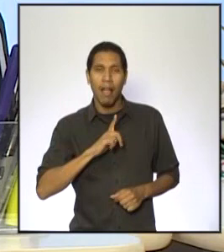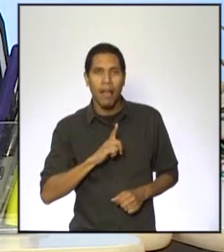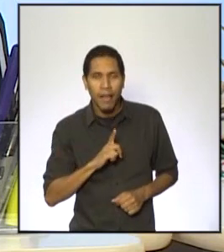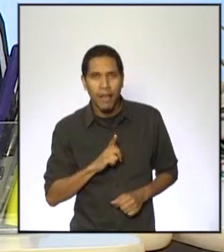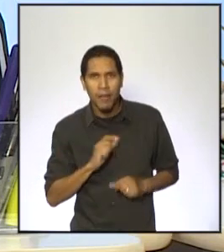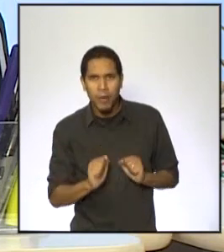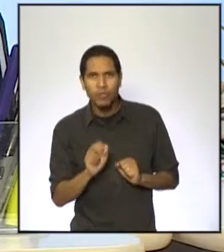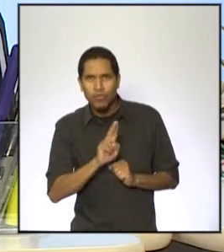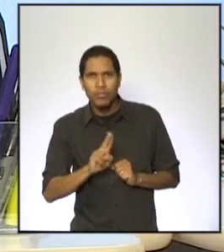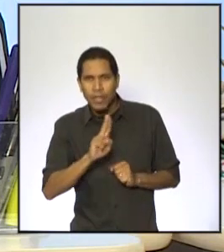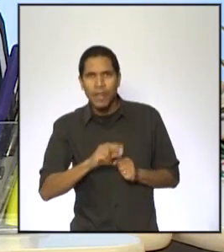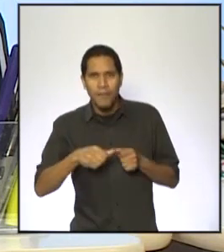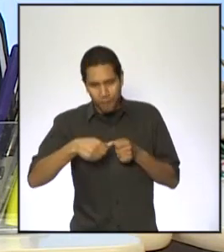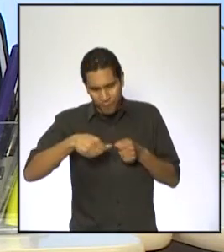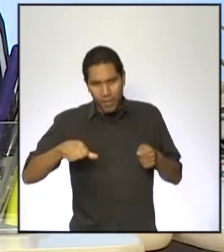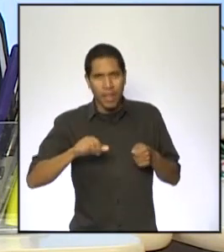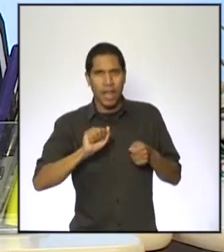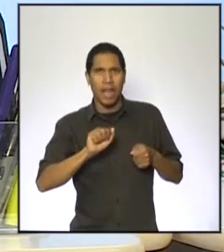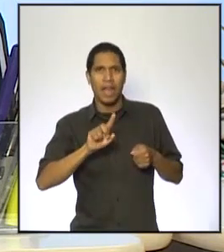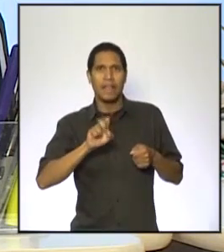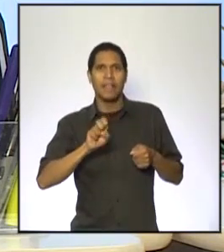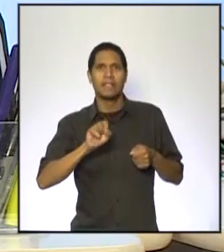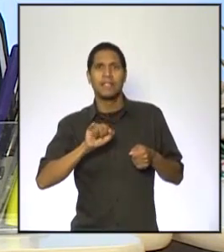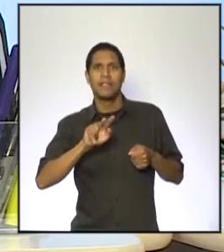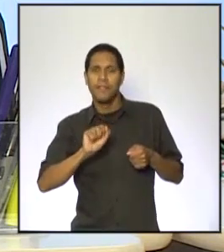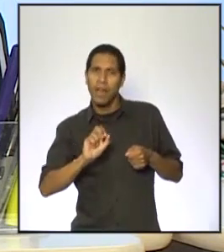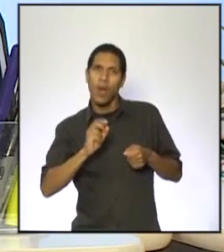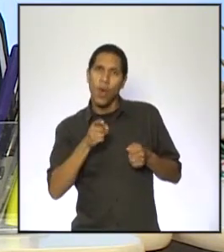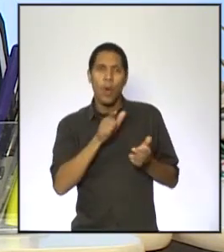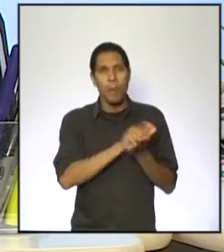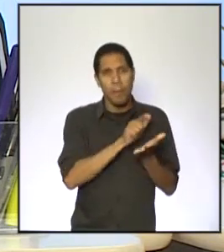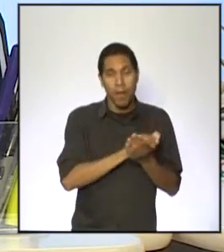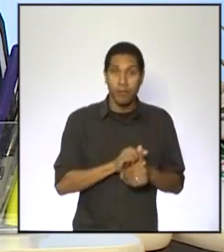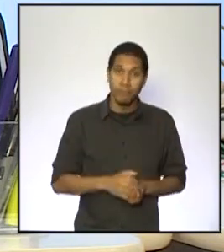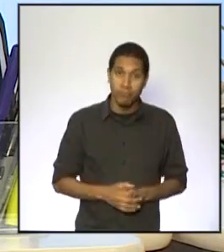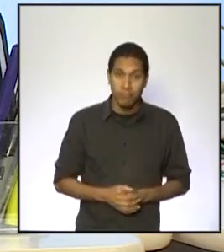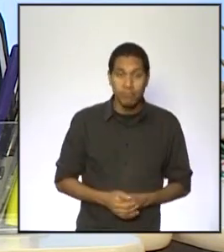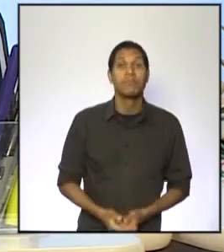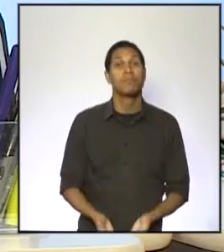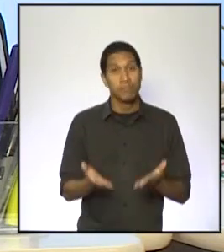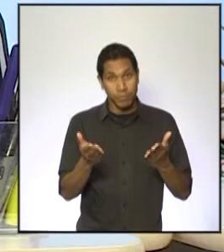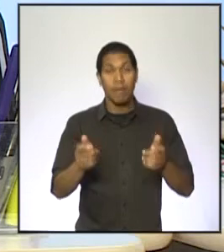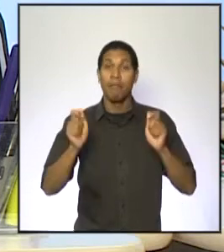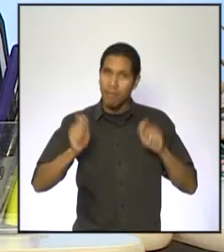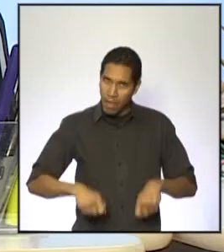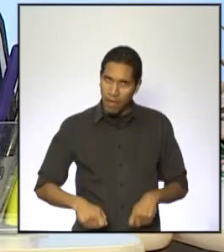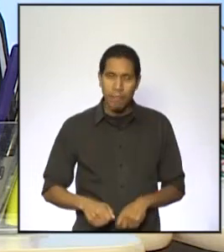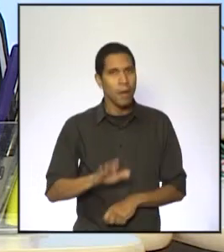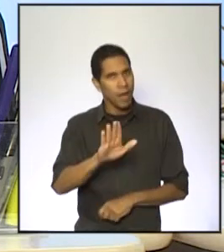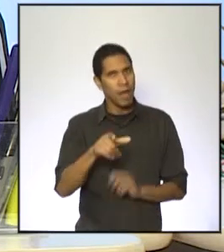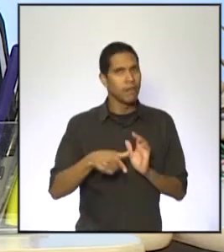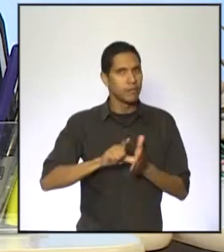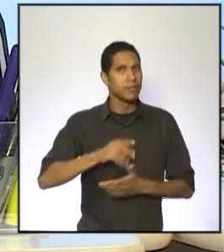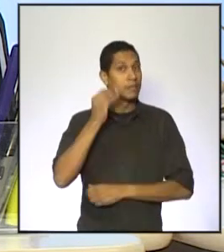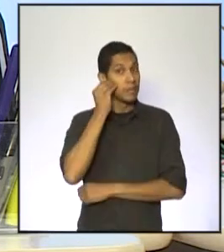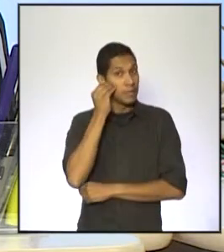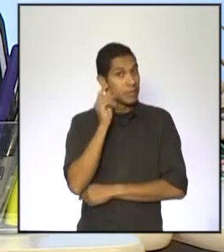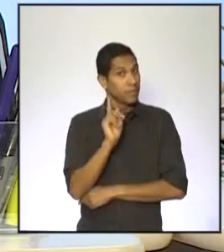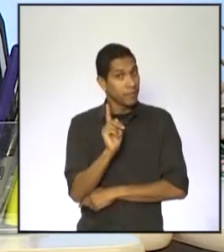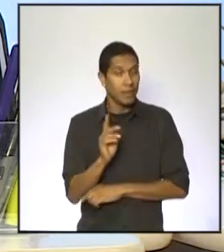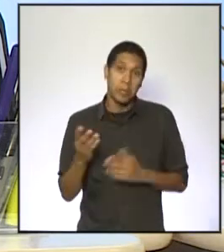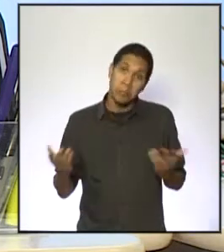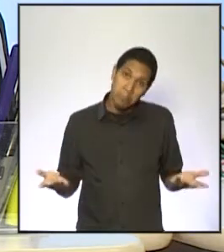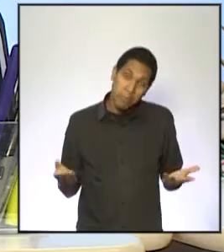fita adesiva? Dá para fazer com papel? É possível, mas é preciso testar. Então, se